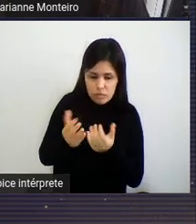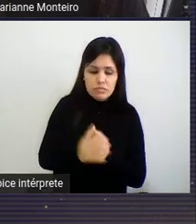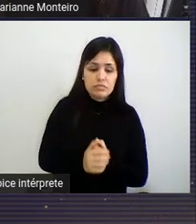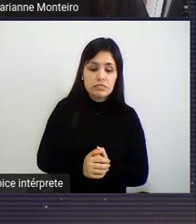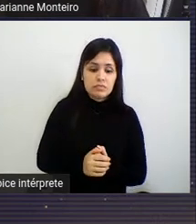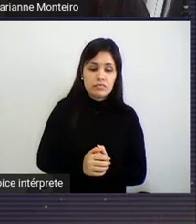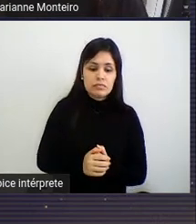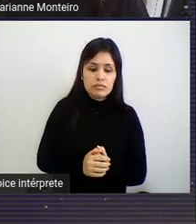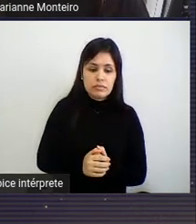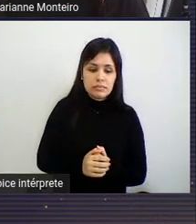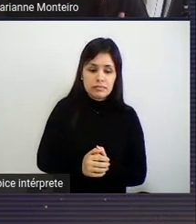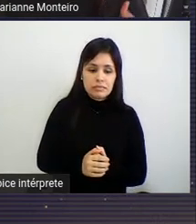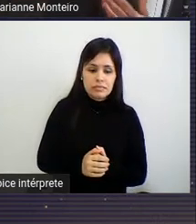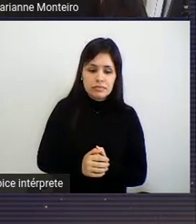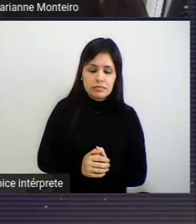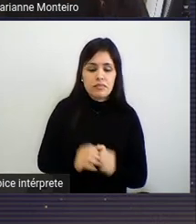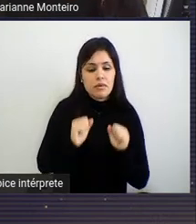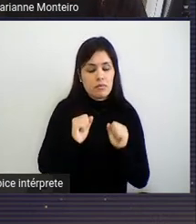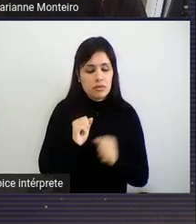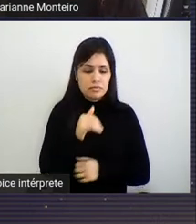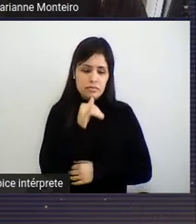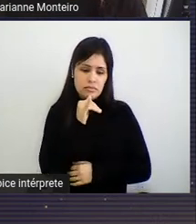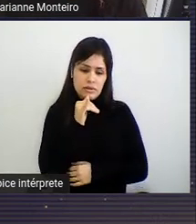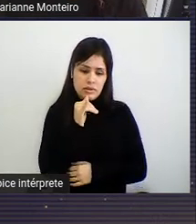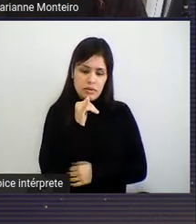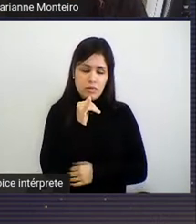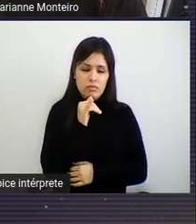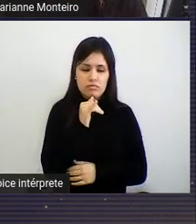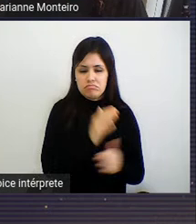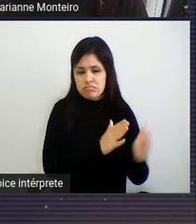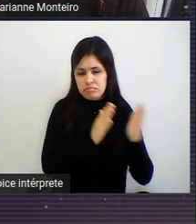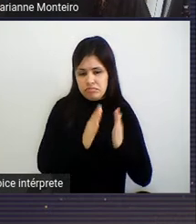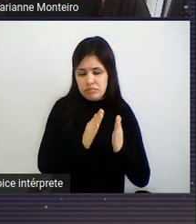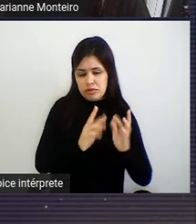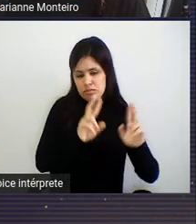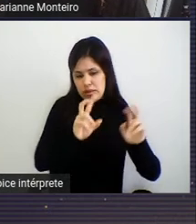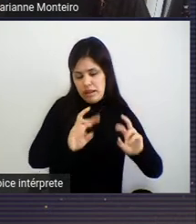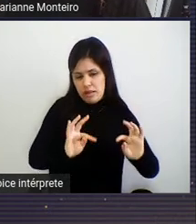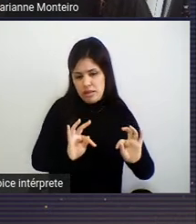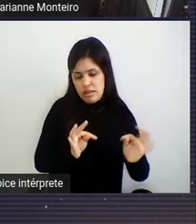a dificuldade que você possa ter tido em, de fato, entender as tecnologias e tudo mais.